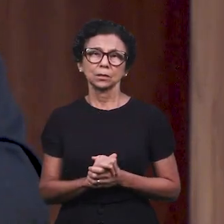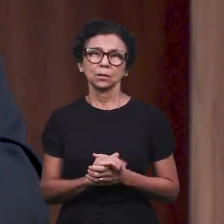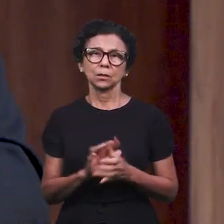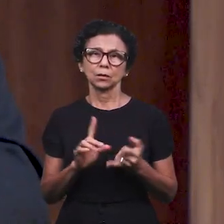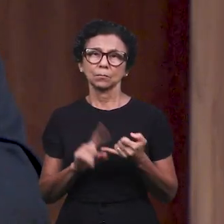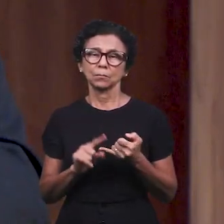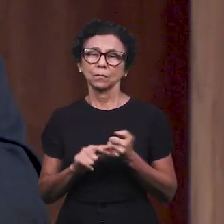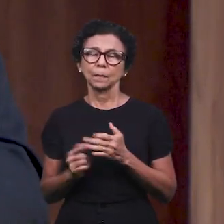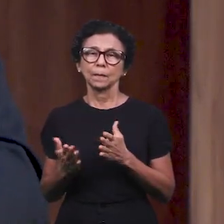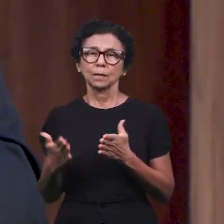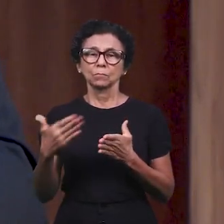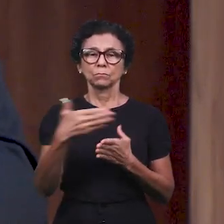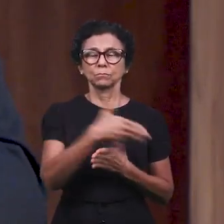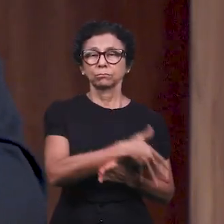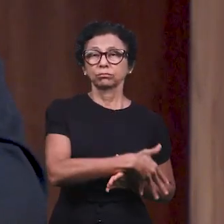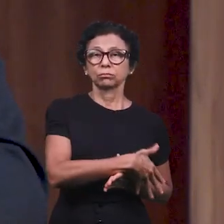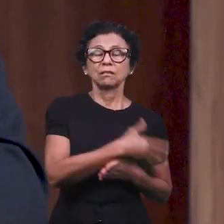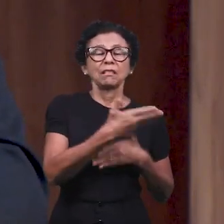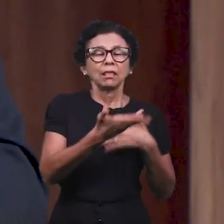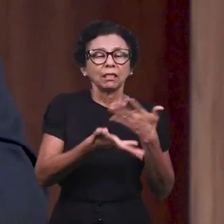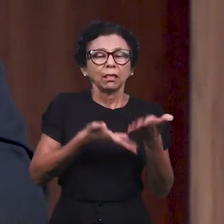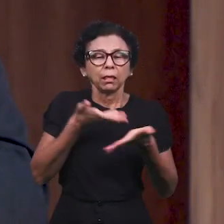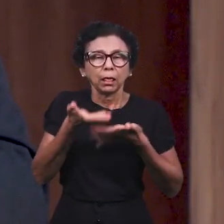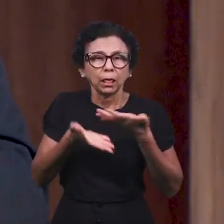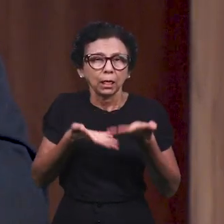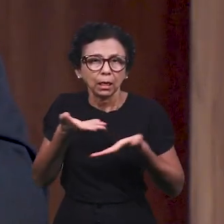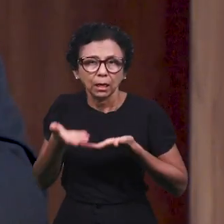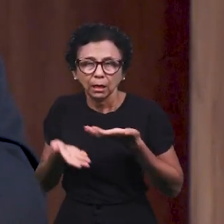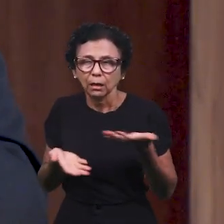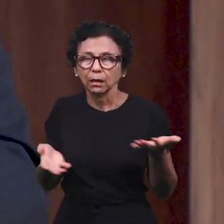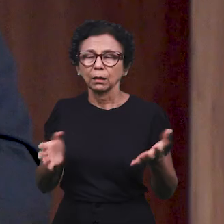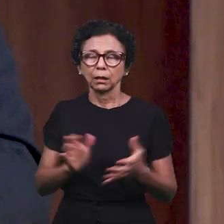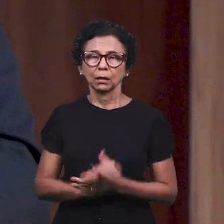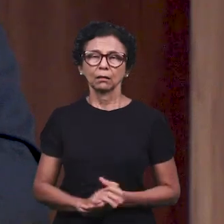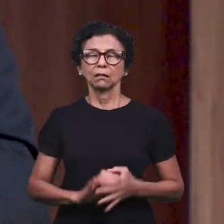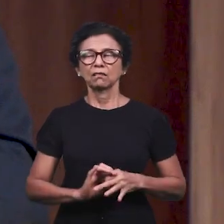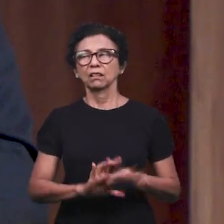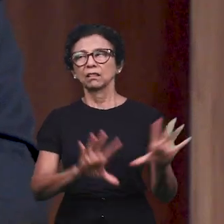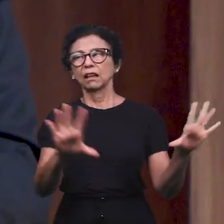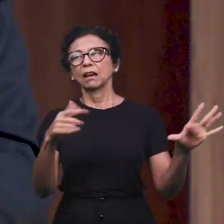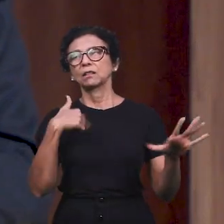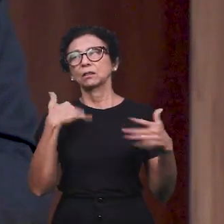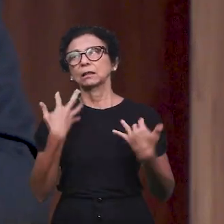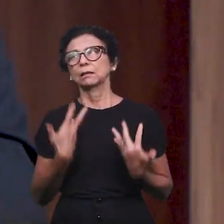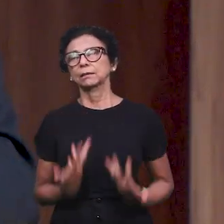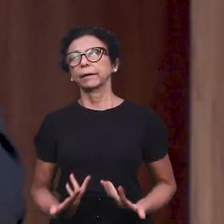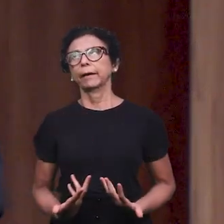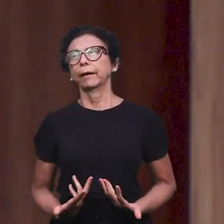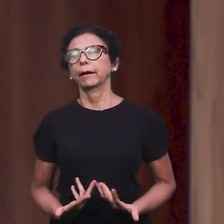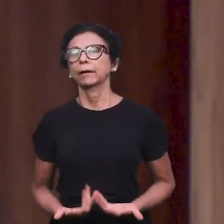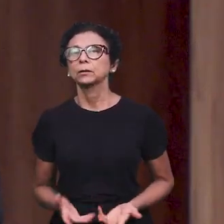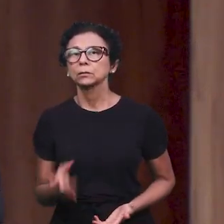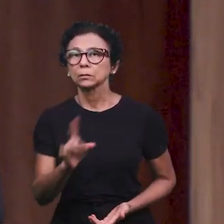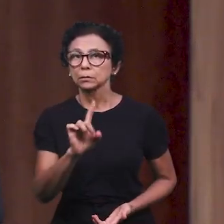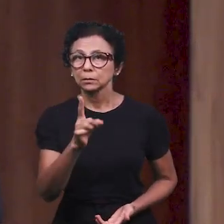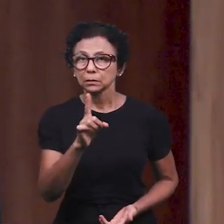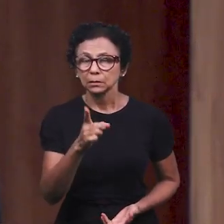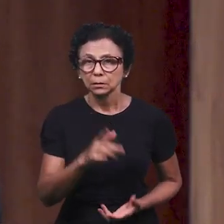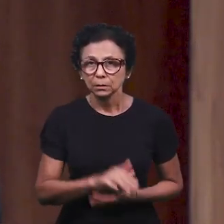perdeu, estragou, porque o pai já não tinha aquela disposição. Corrige. Faz isso por